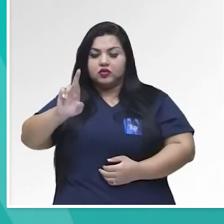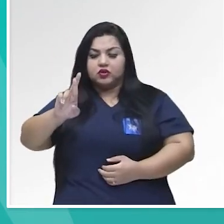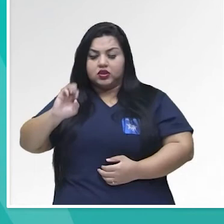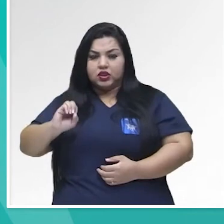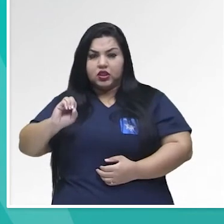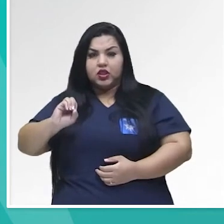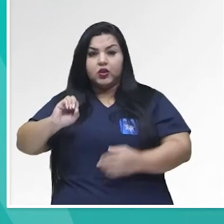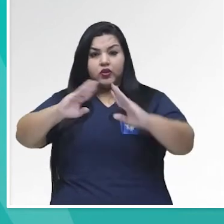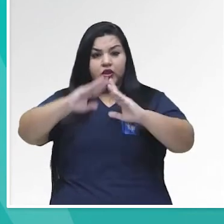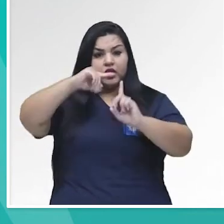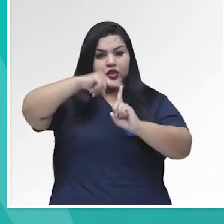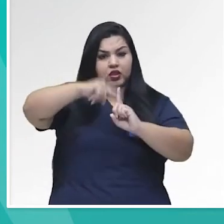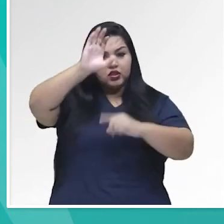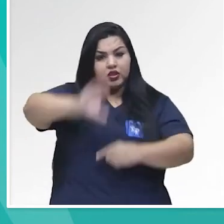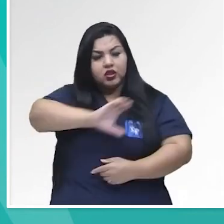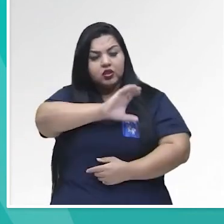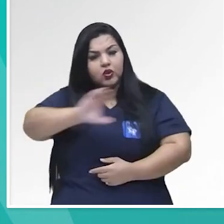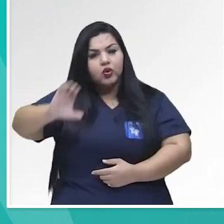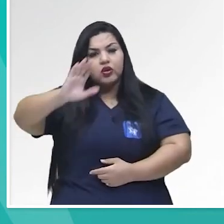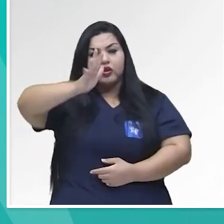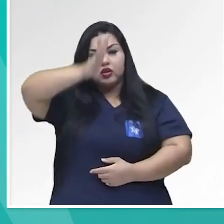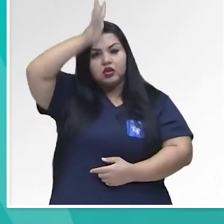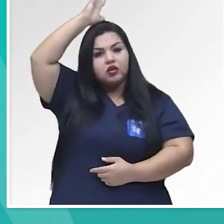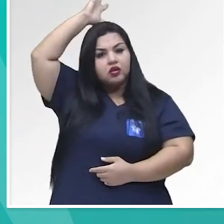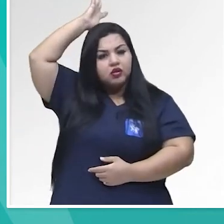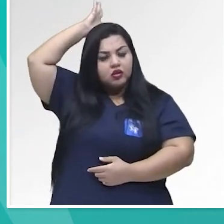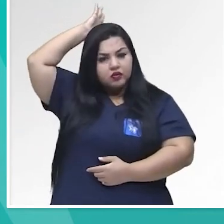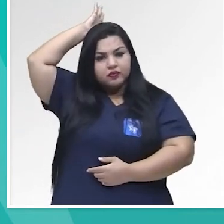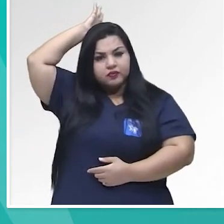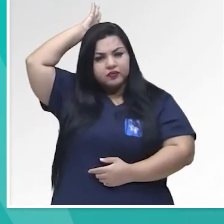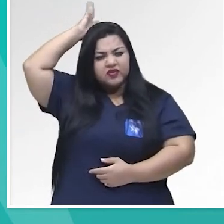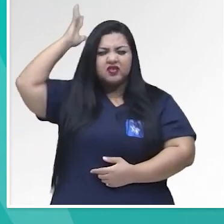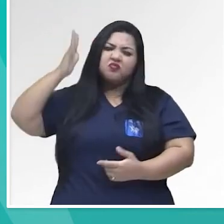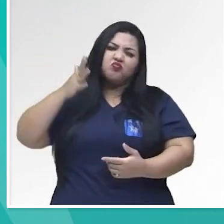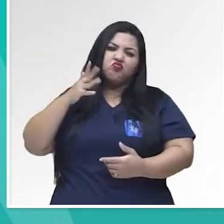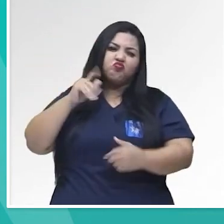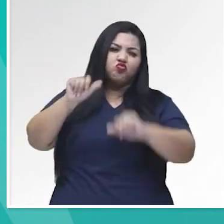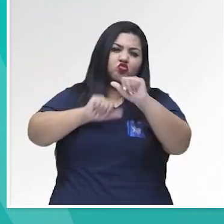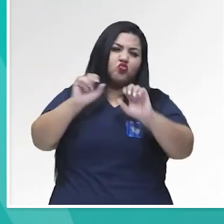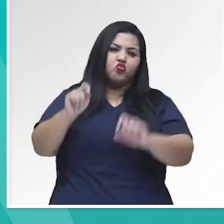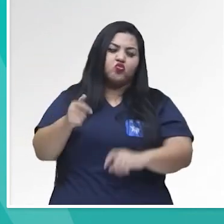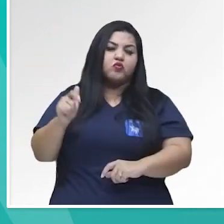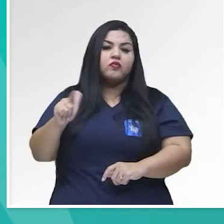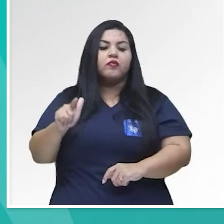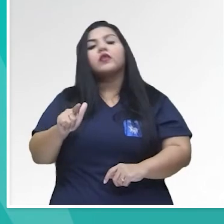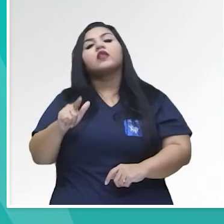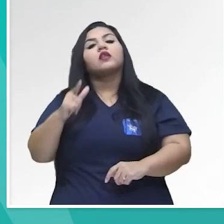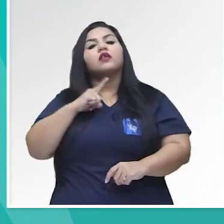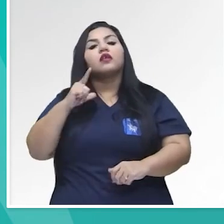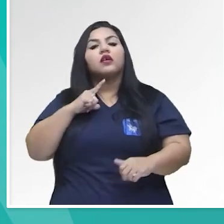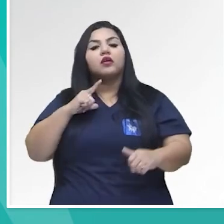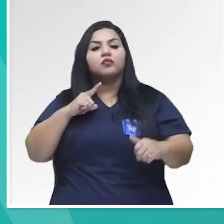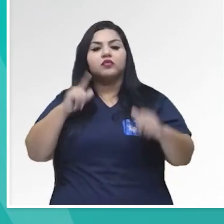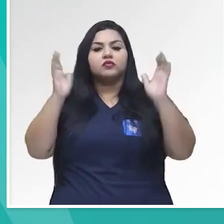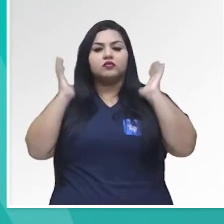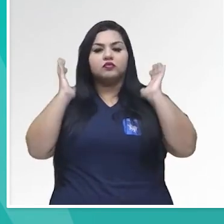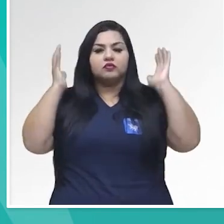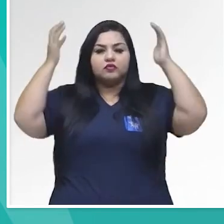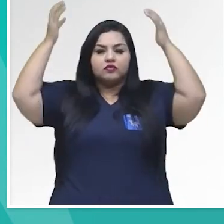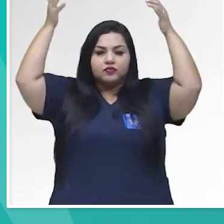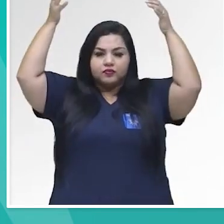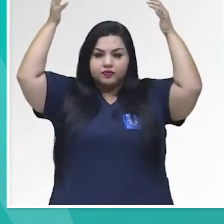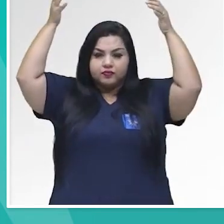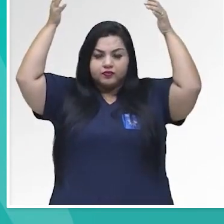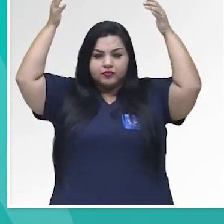Romana, né? Pelo menos na Idade Medieval, que não mudou quase, né? Você vai ver aqui a figura do Papa, que é o Bispo